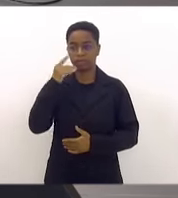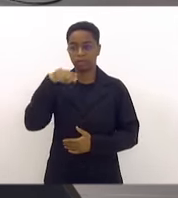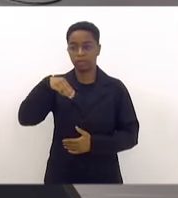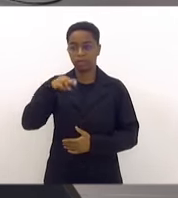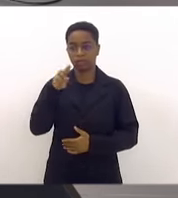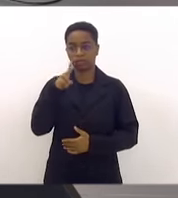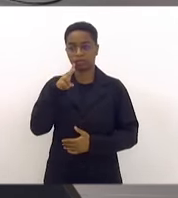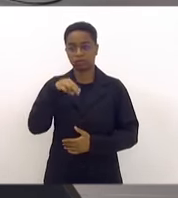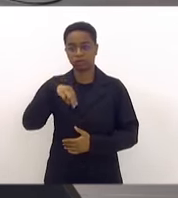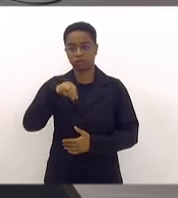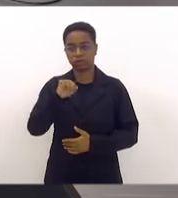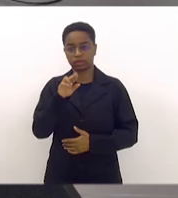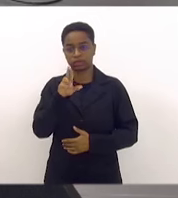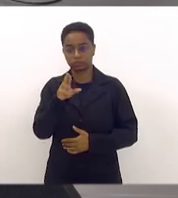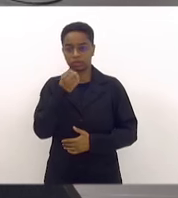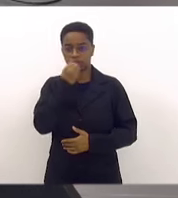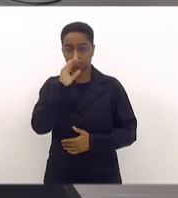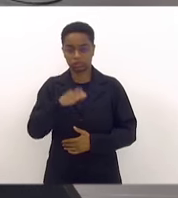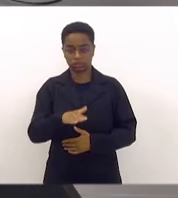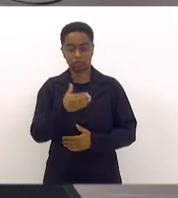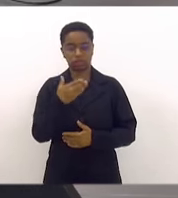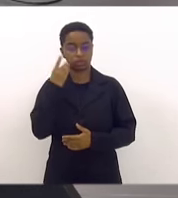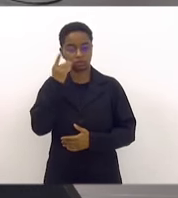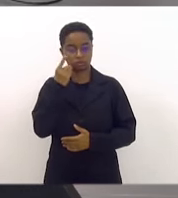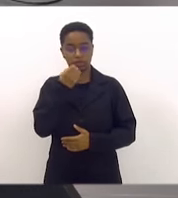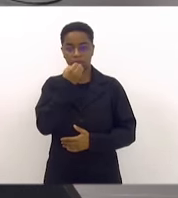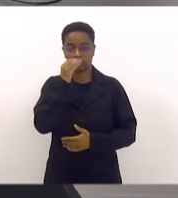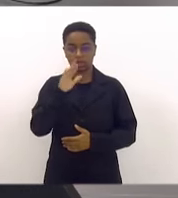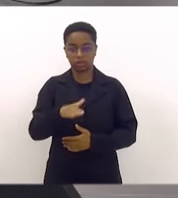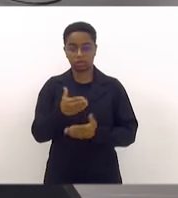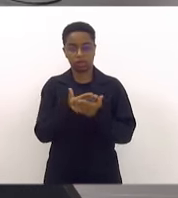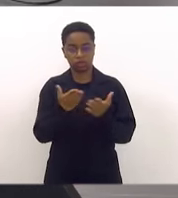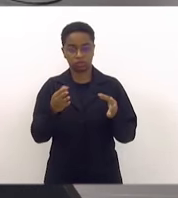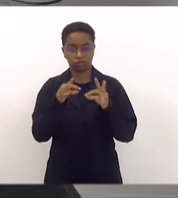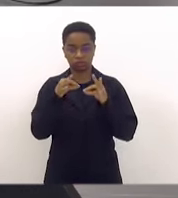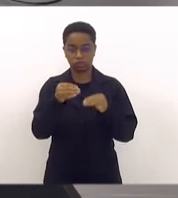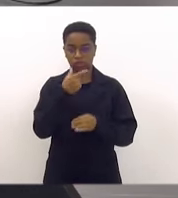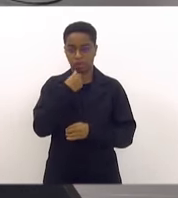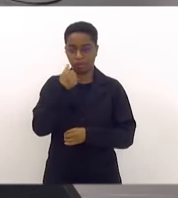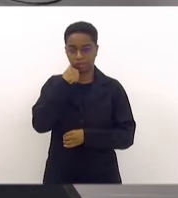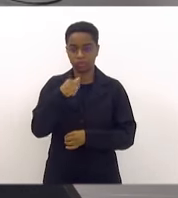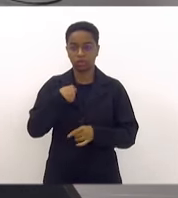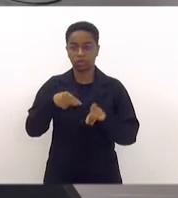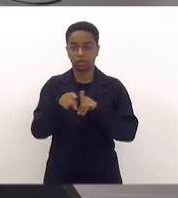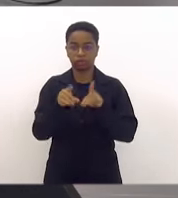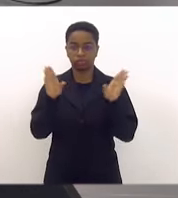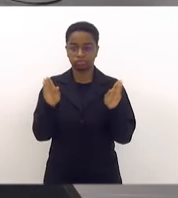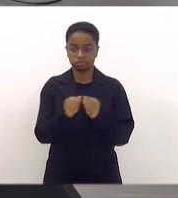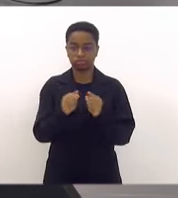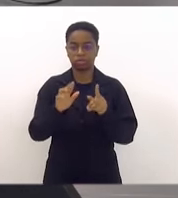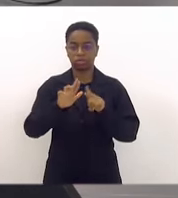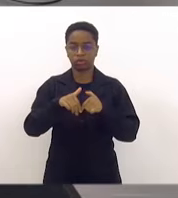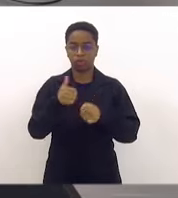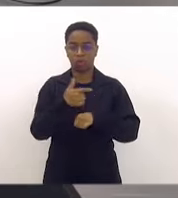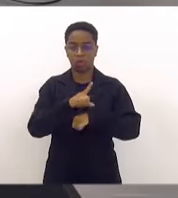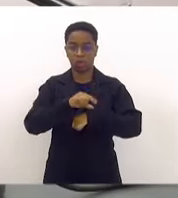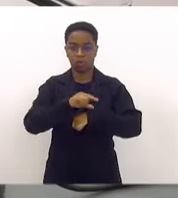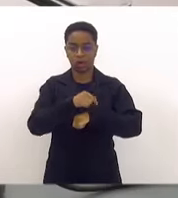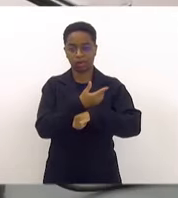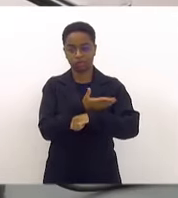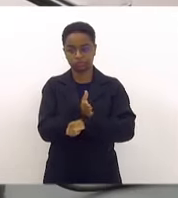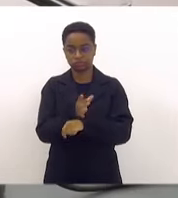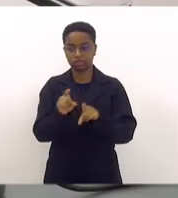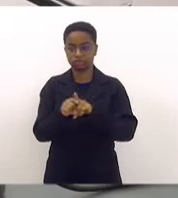favor Boa tarde deputada Boa tarde a todas e todos é eu vou ser breve também pelo adiantar do horário né agradecer